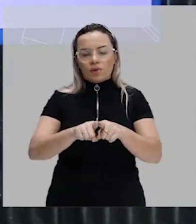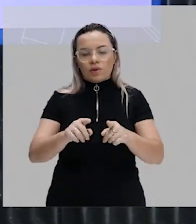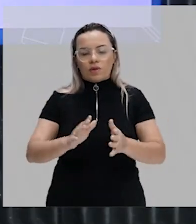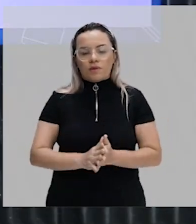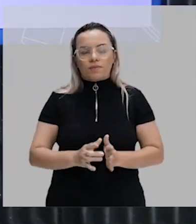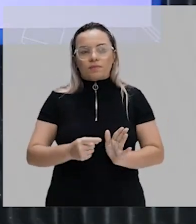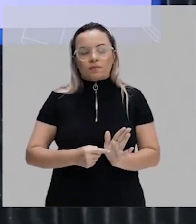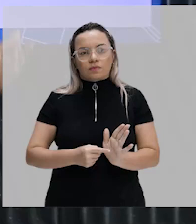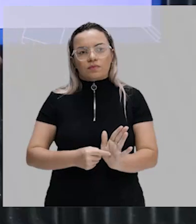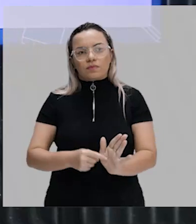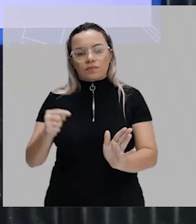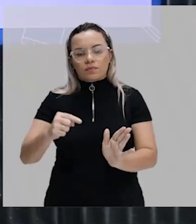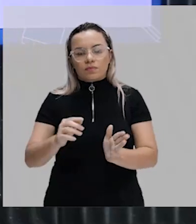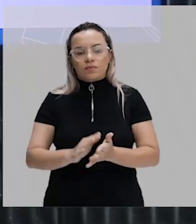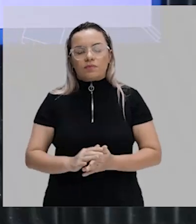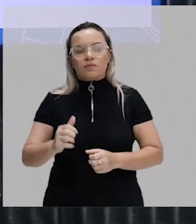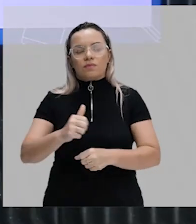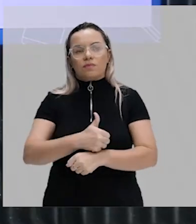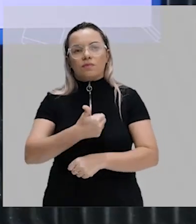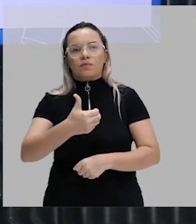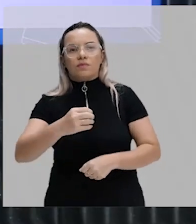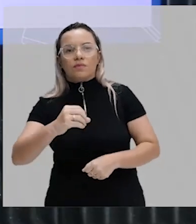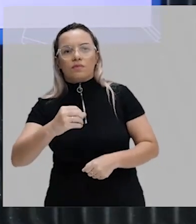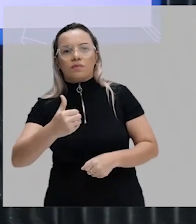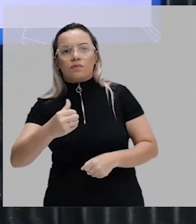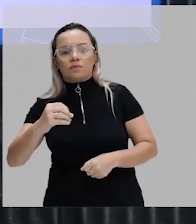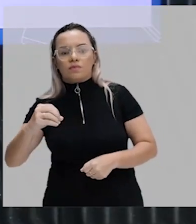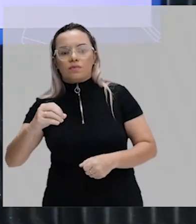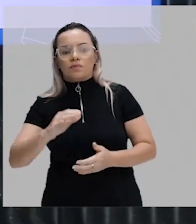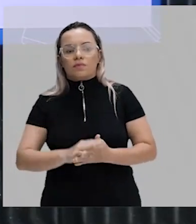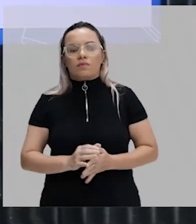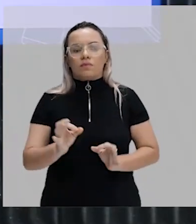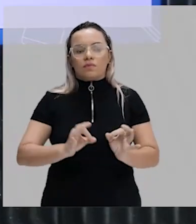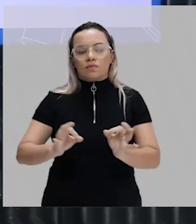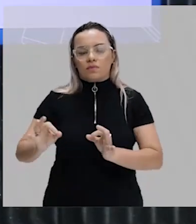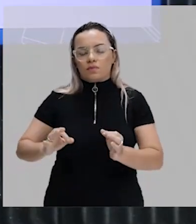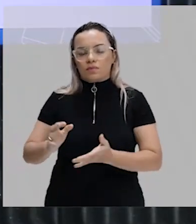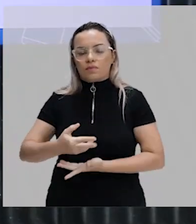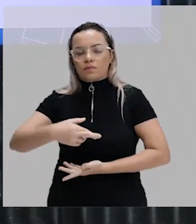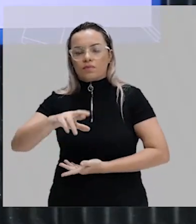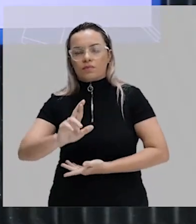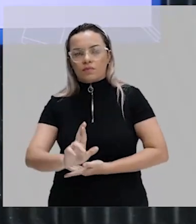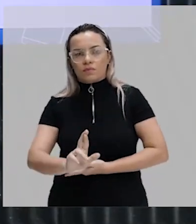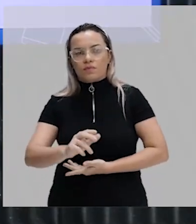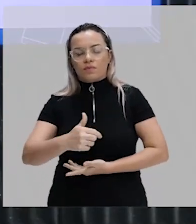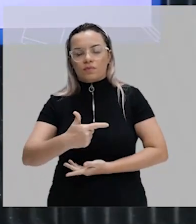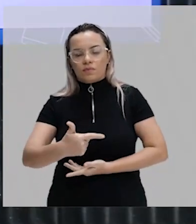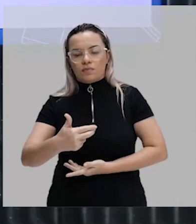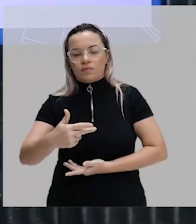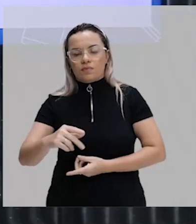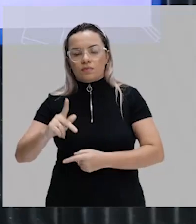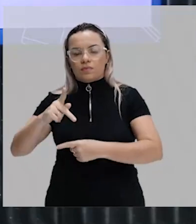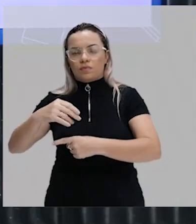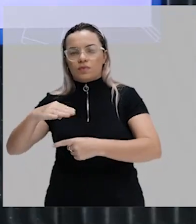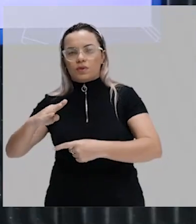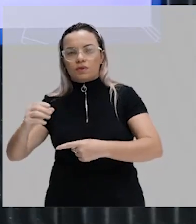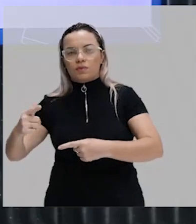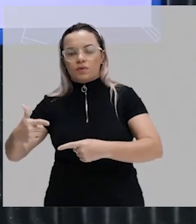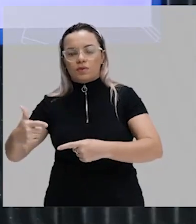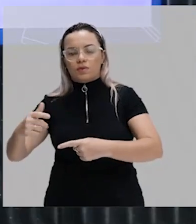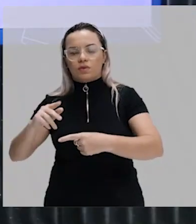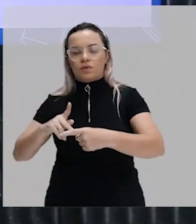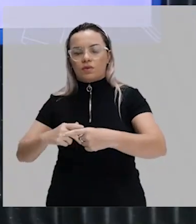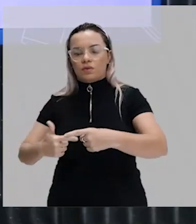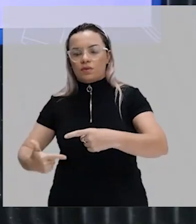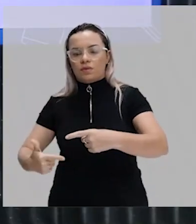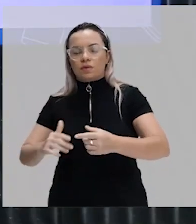isso vai se reproduzir lá em 2010. Vou montar, né, o mesmo processo, ó, R2, PIB2 sobre